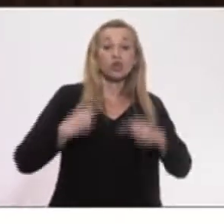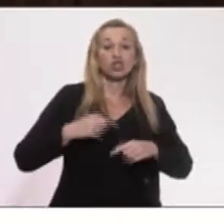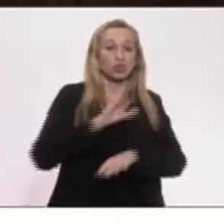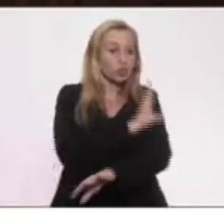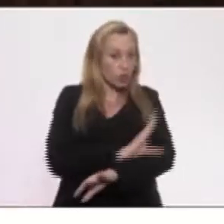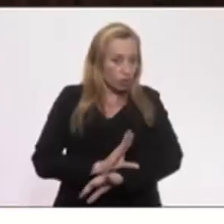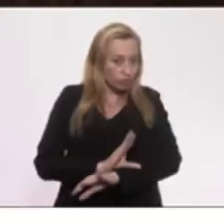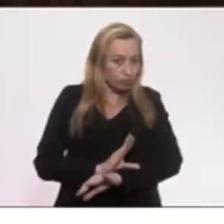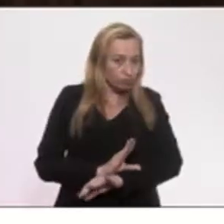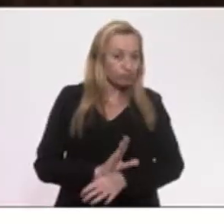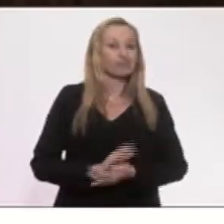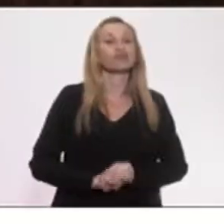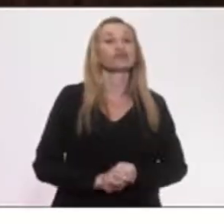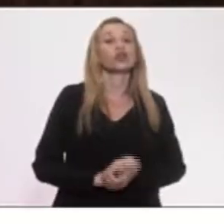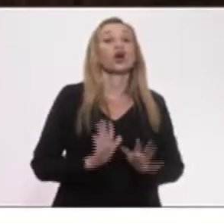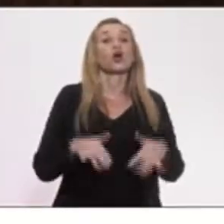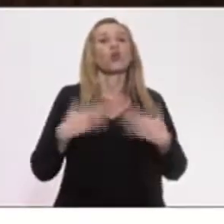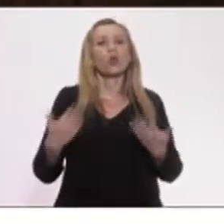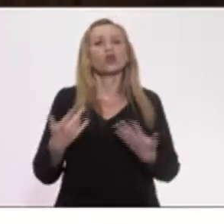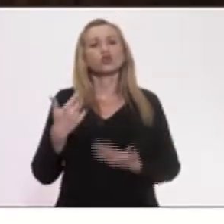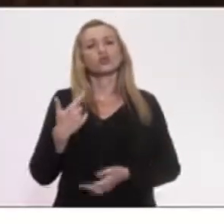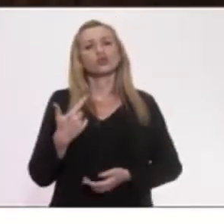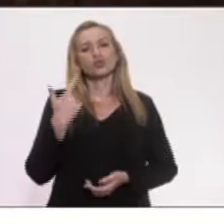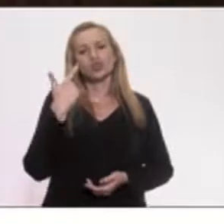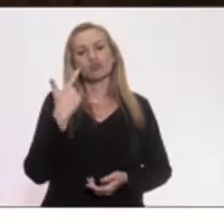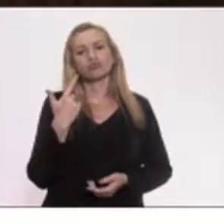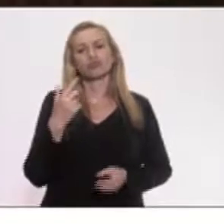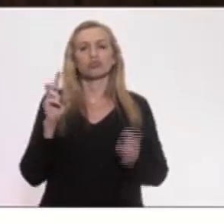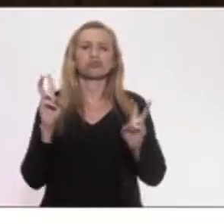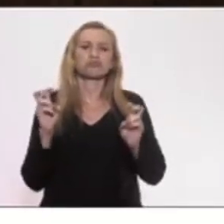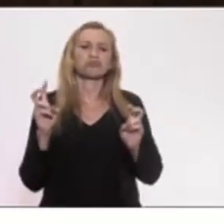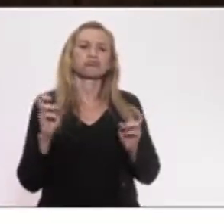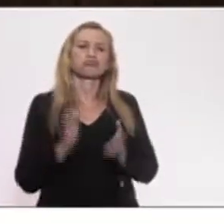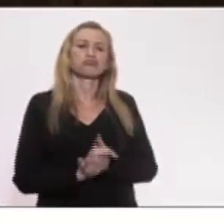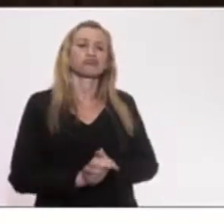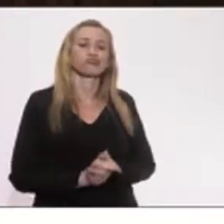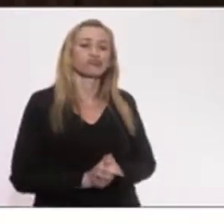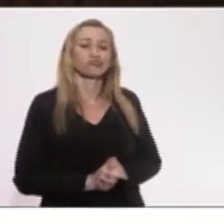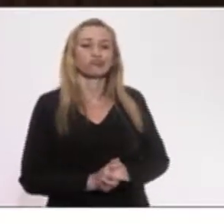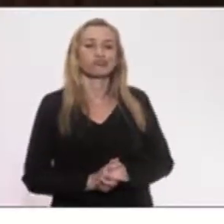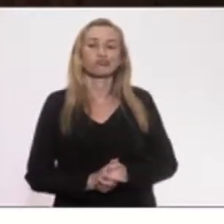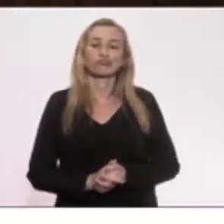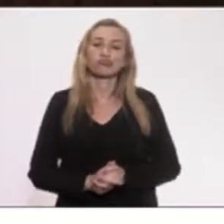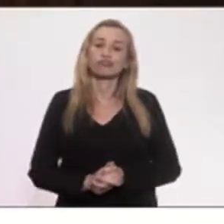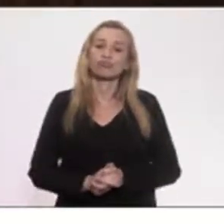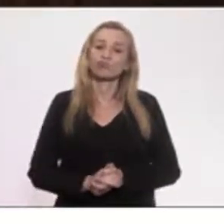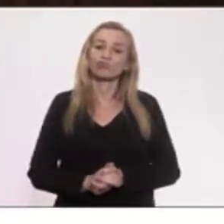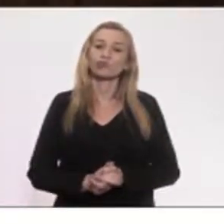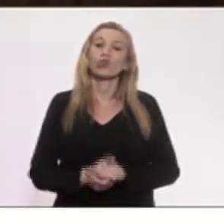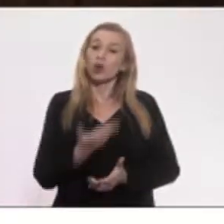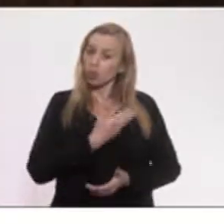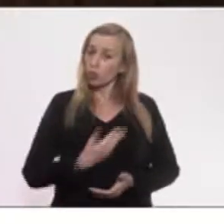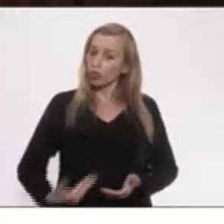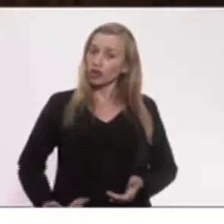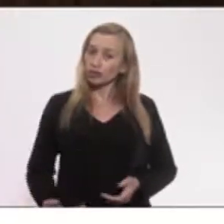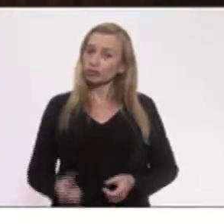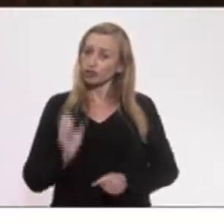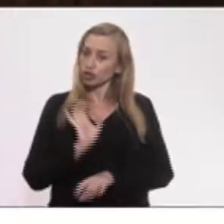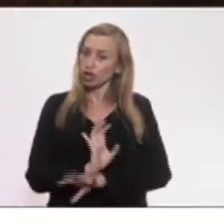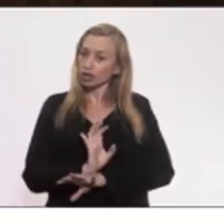Cultural, quando deparamos com uma situação insólita em que o governo do